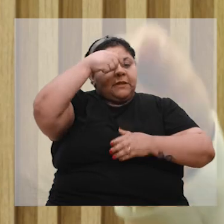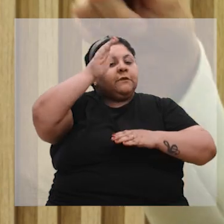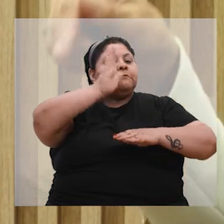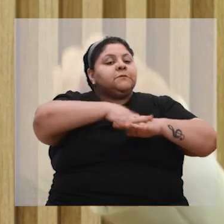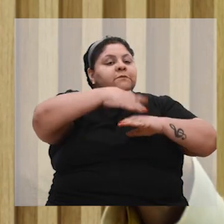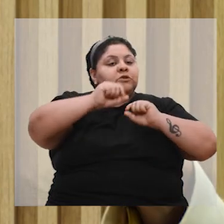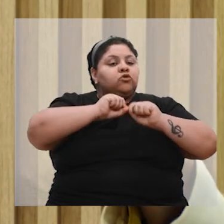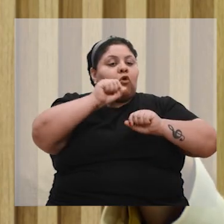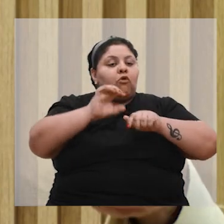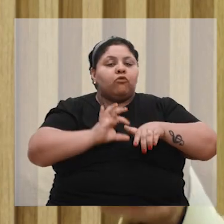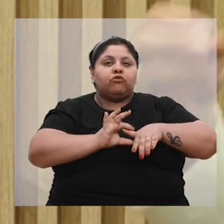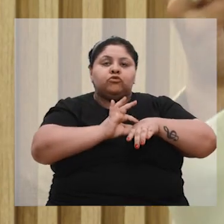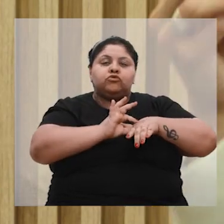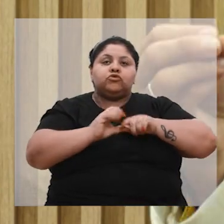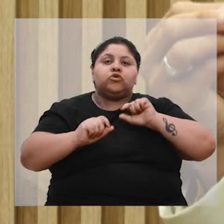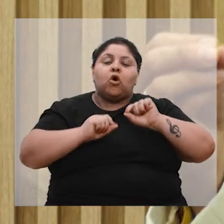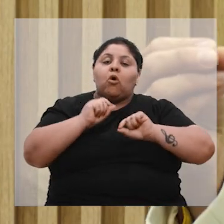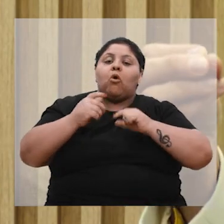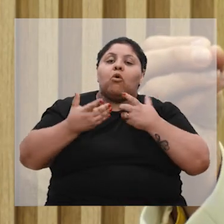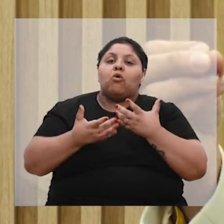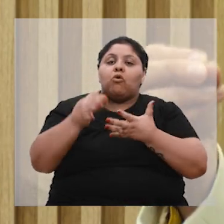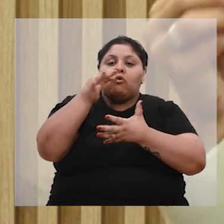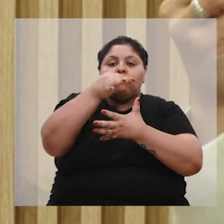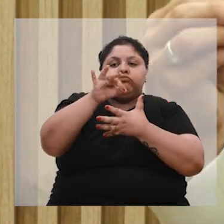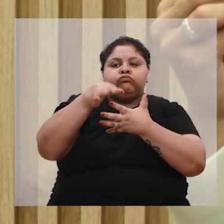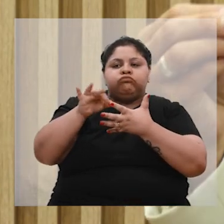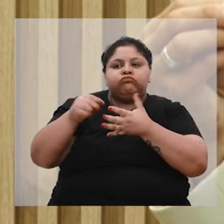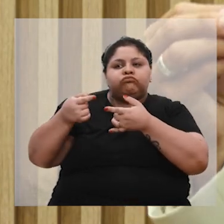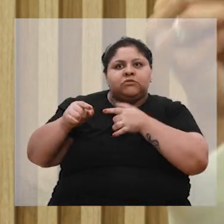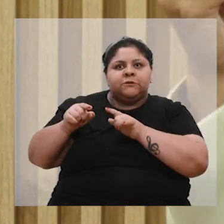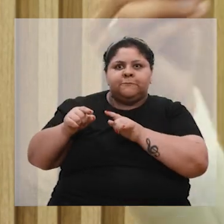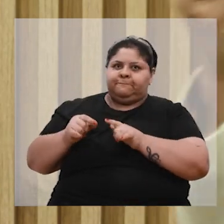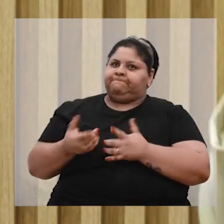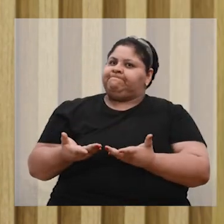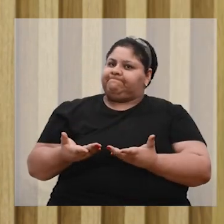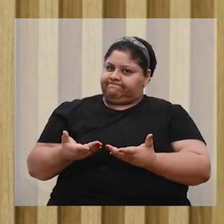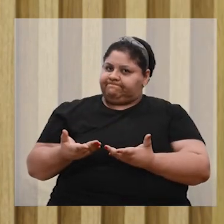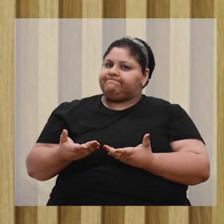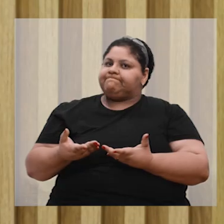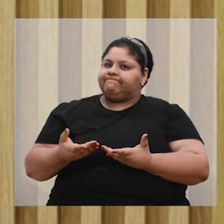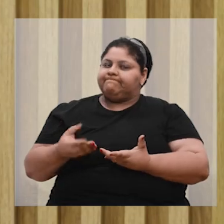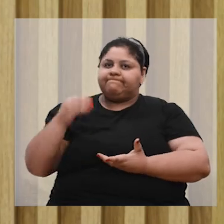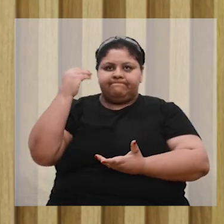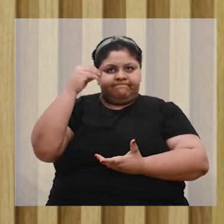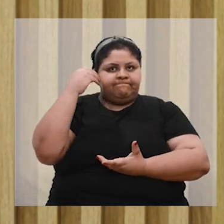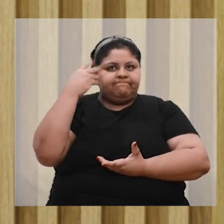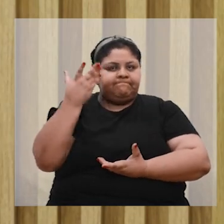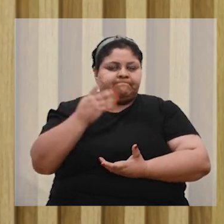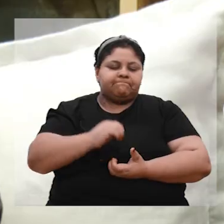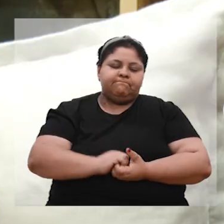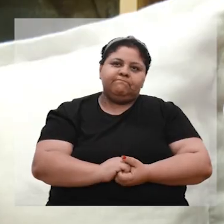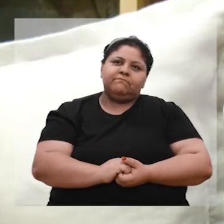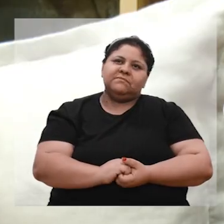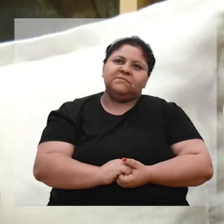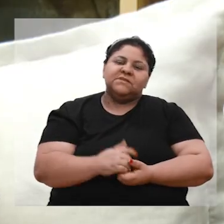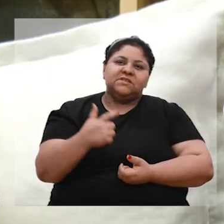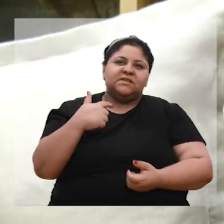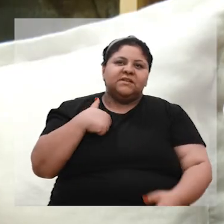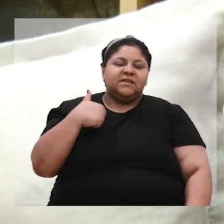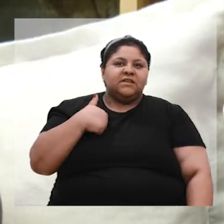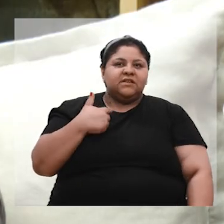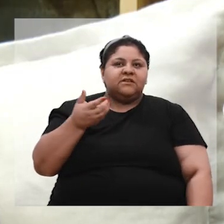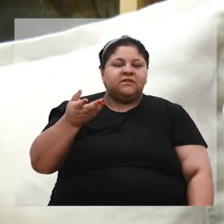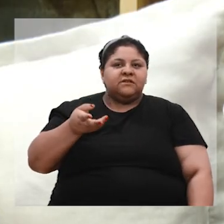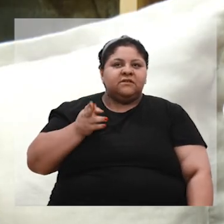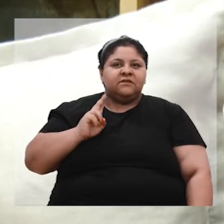aprender mais sendo gestora. E quais foram, então, os seus desafios, os principais desafios nessa experiência? Eu